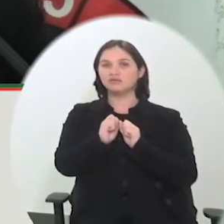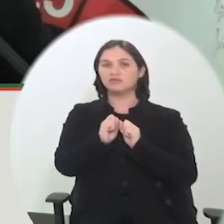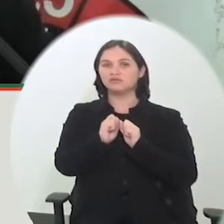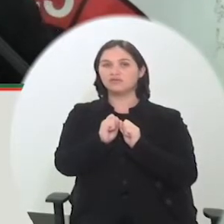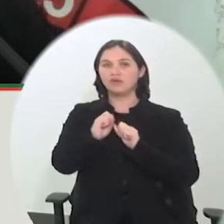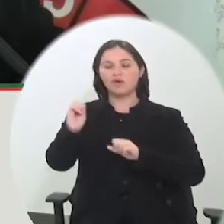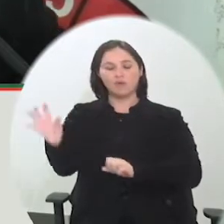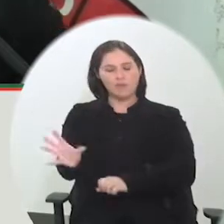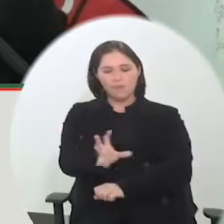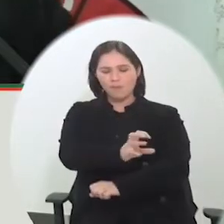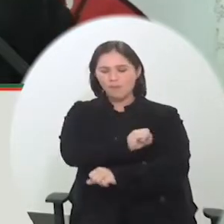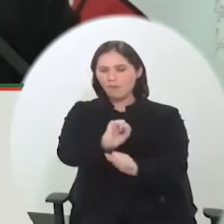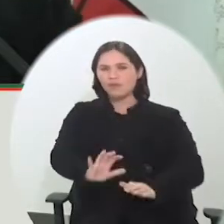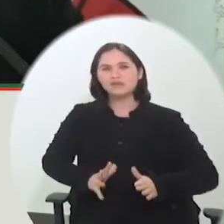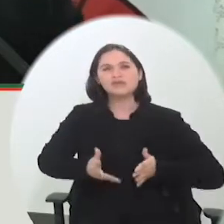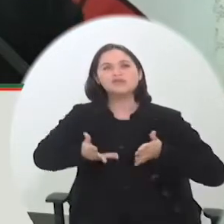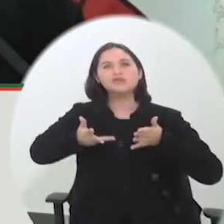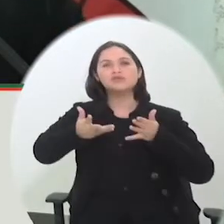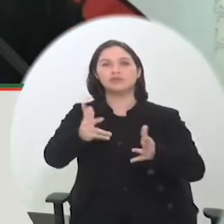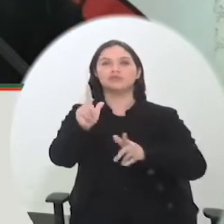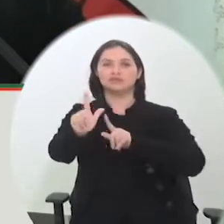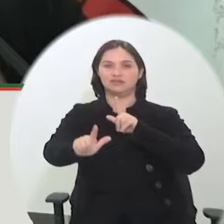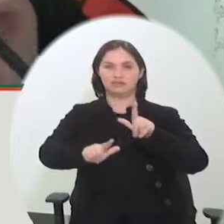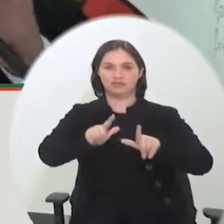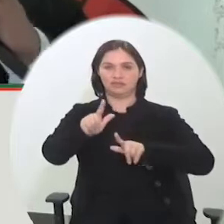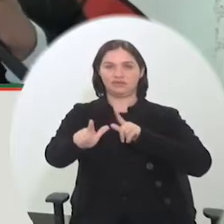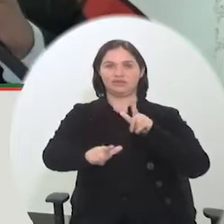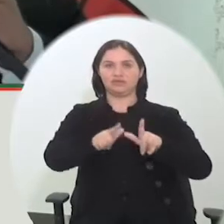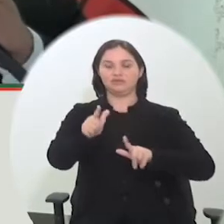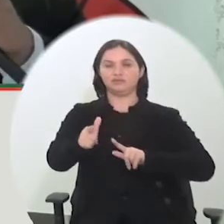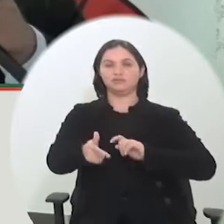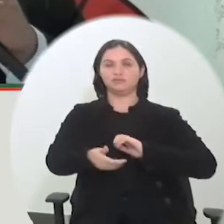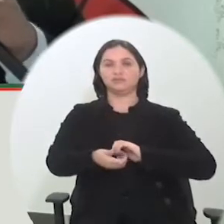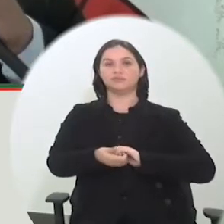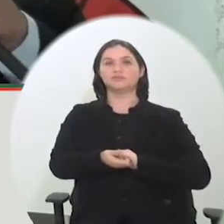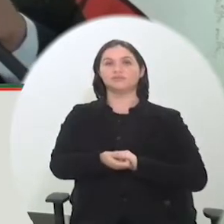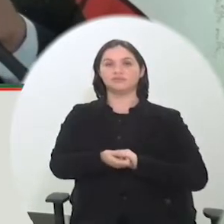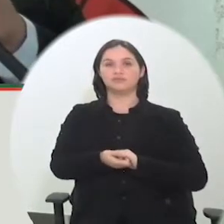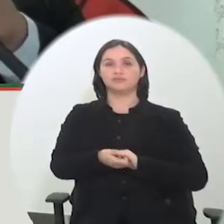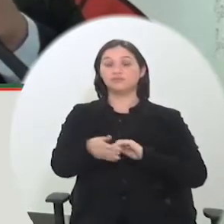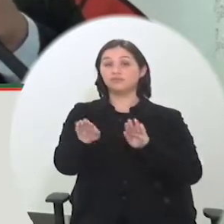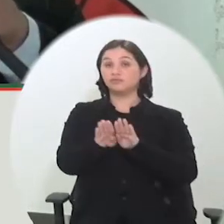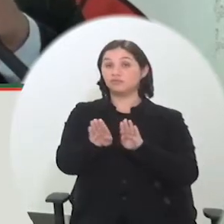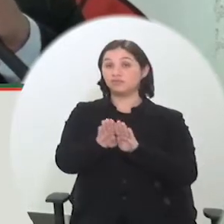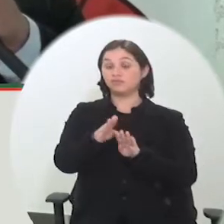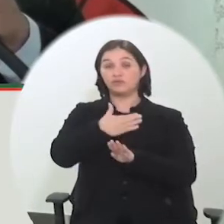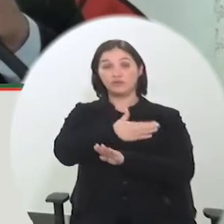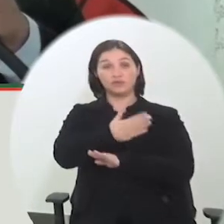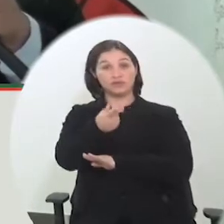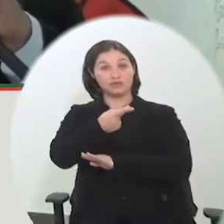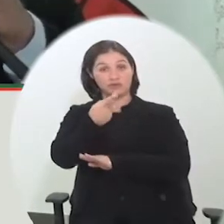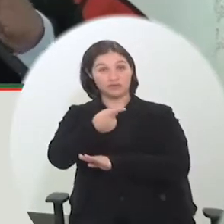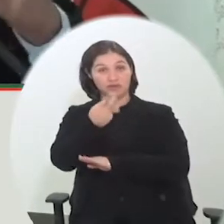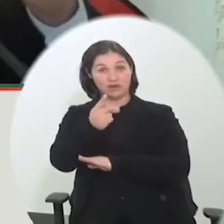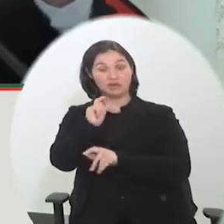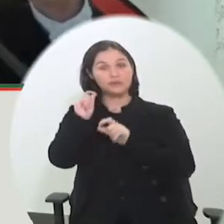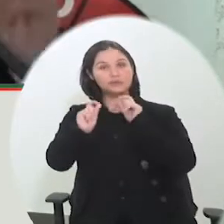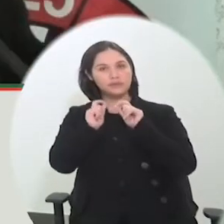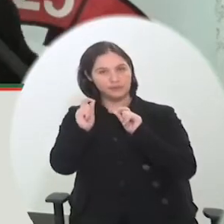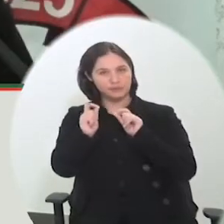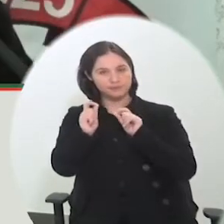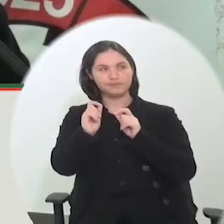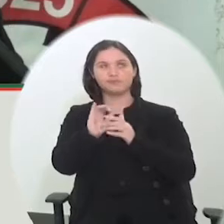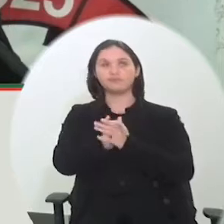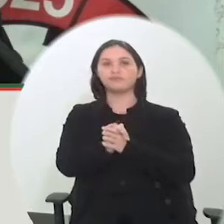muita dedicação e responsabilidade. Eu também queria citar uma situação bem importante. Quando se